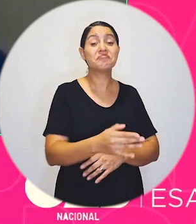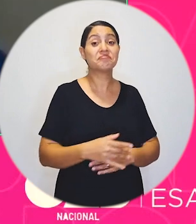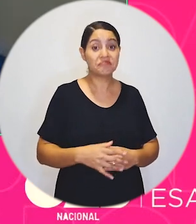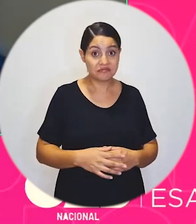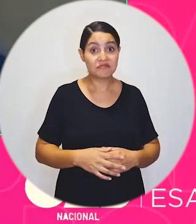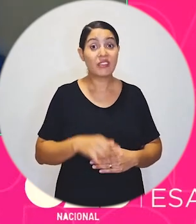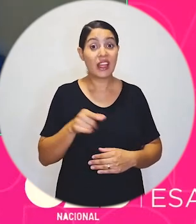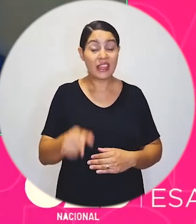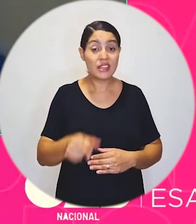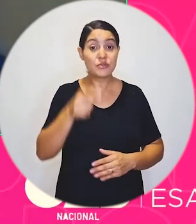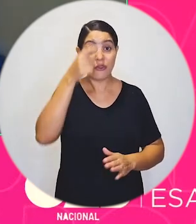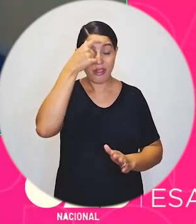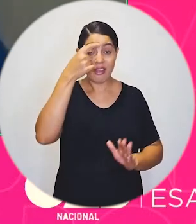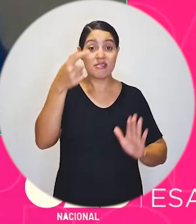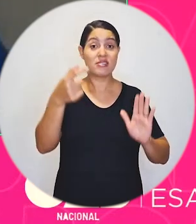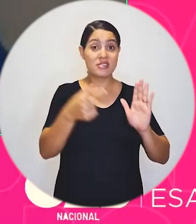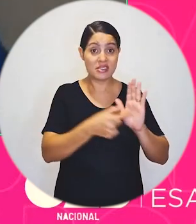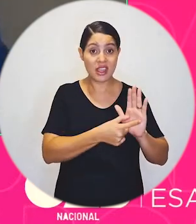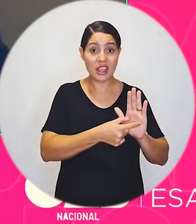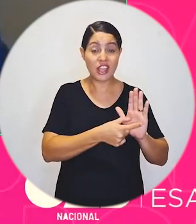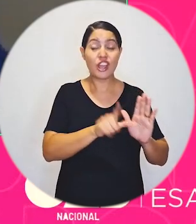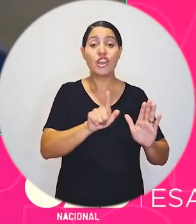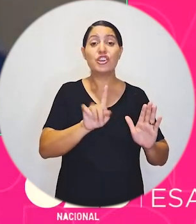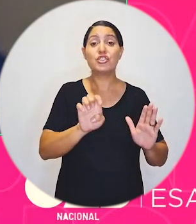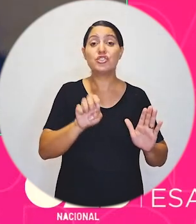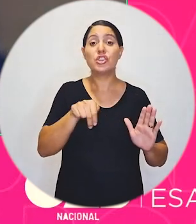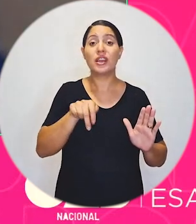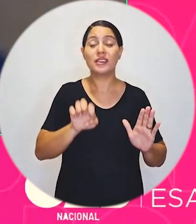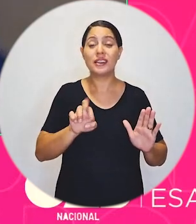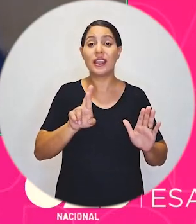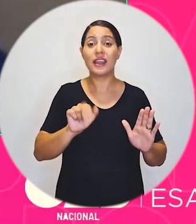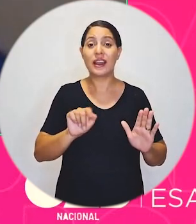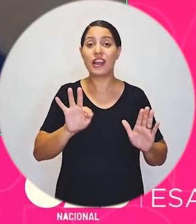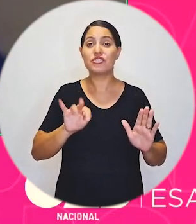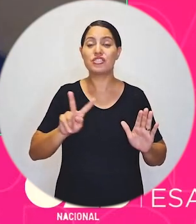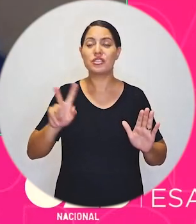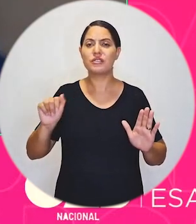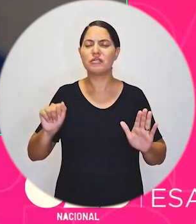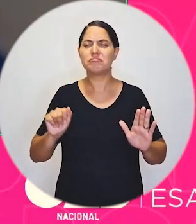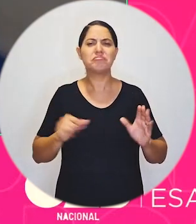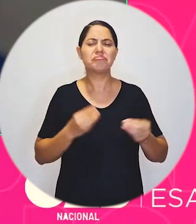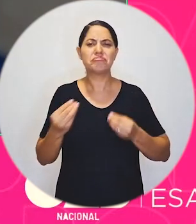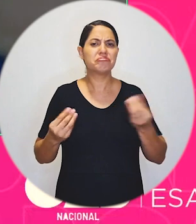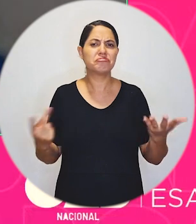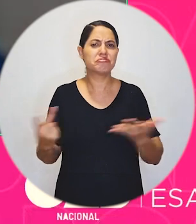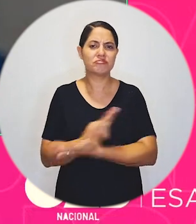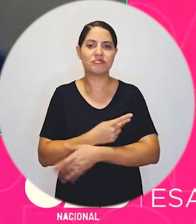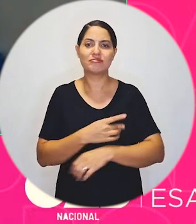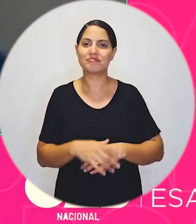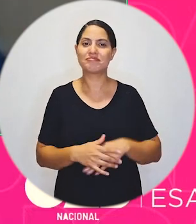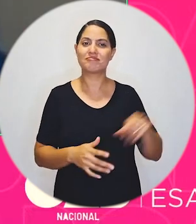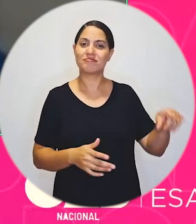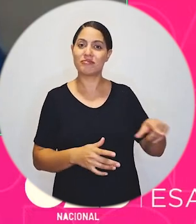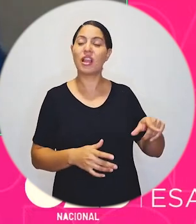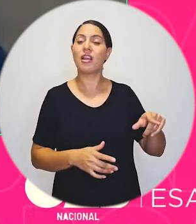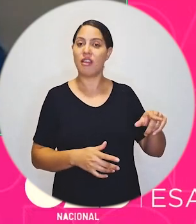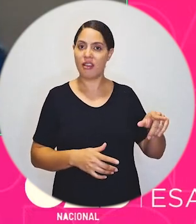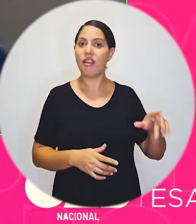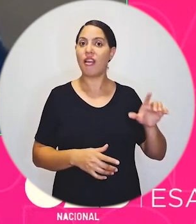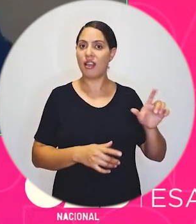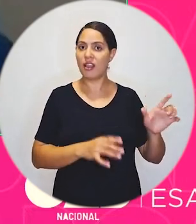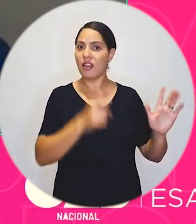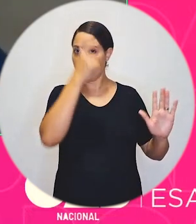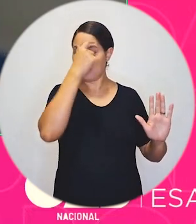ali. Isso é inteligência artificial generativa. O que o ChatGPT faz é exatamente